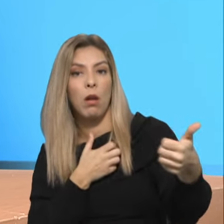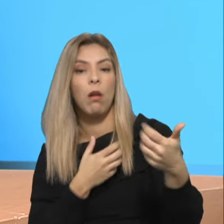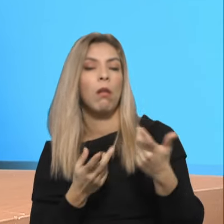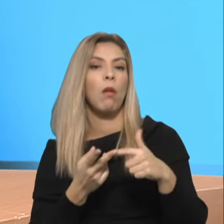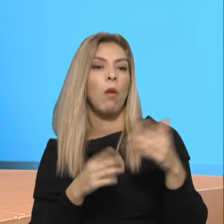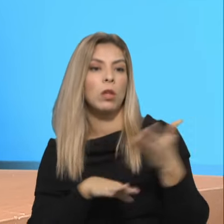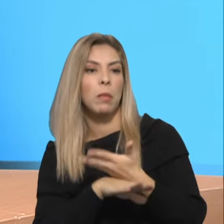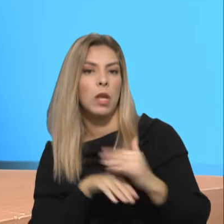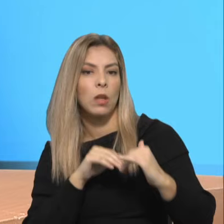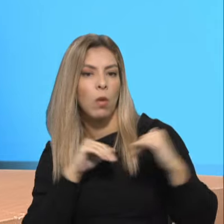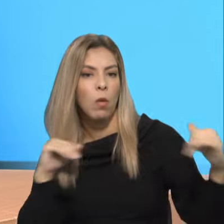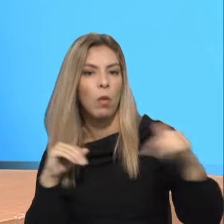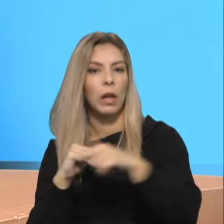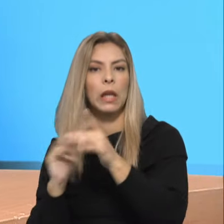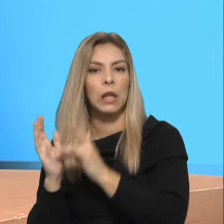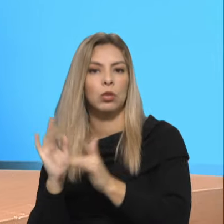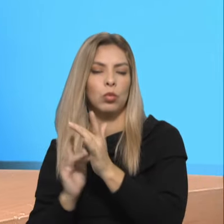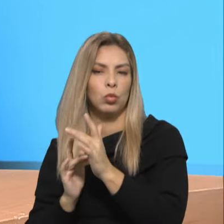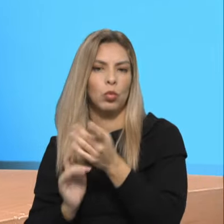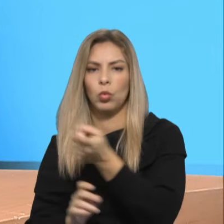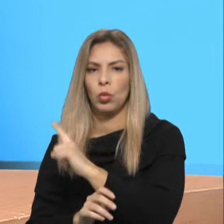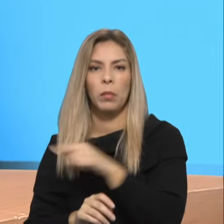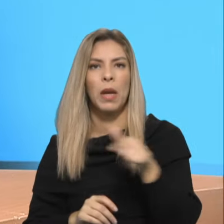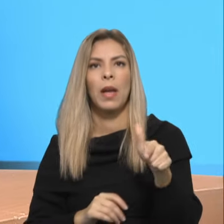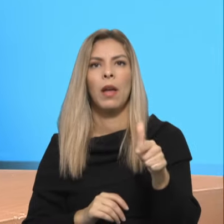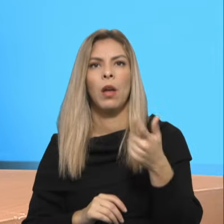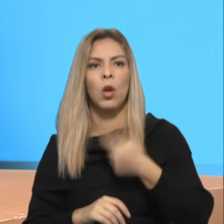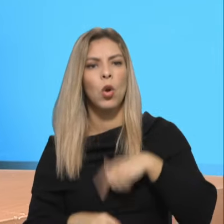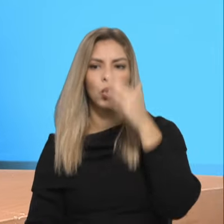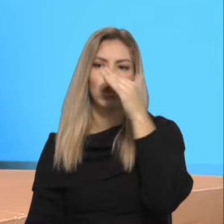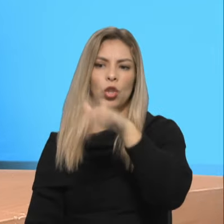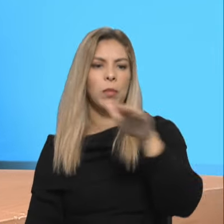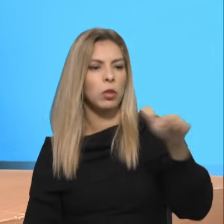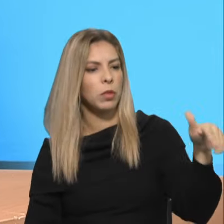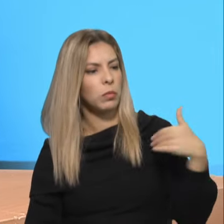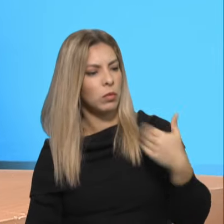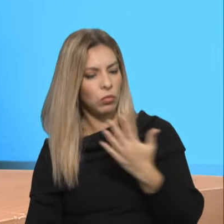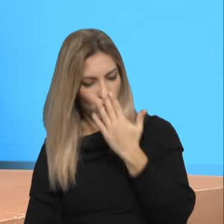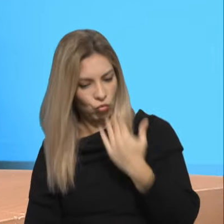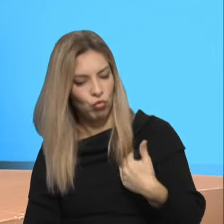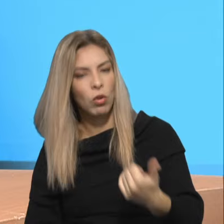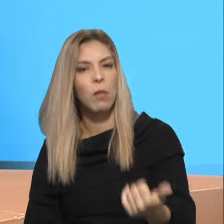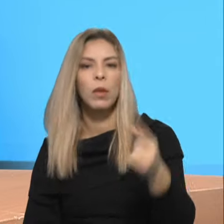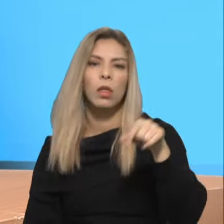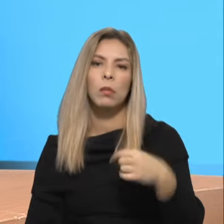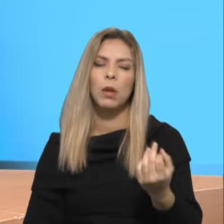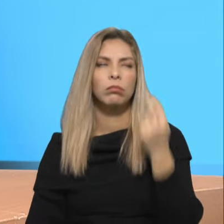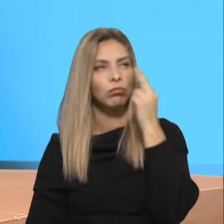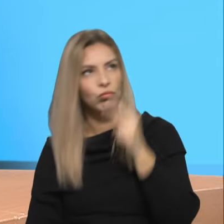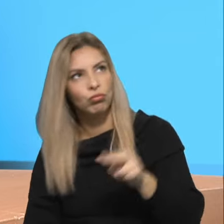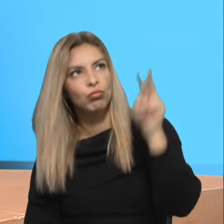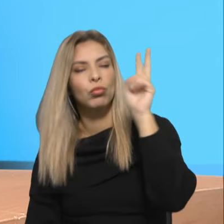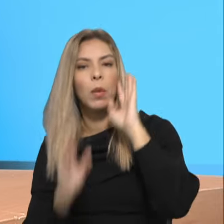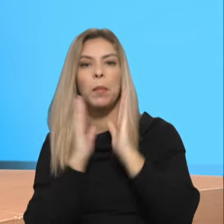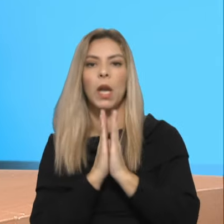ela é aquela que ilustra em Gauss Celso aquilo a que todos somos chamados. Portanto, nós olhamos para Maria e vemos alguém em